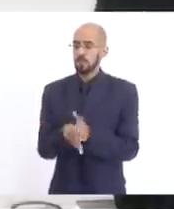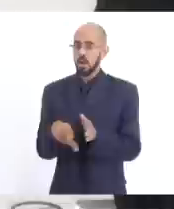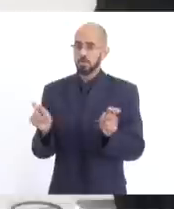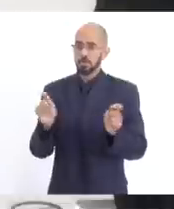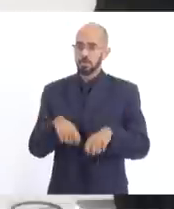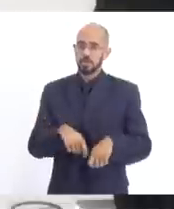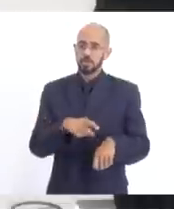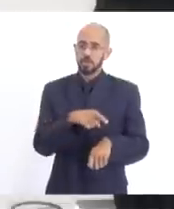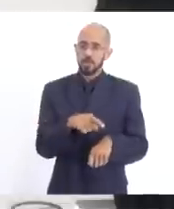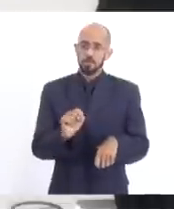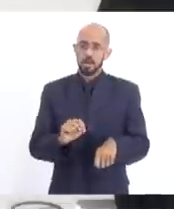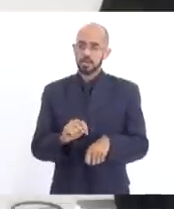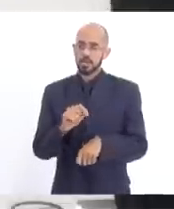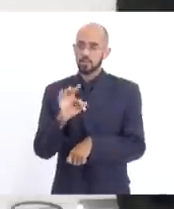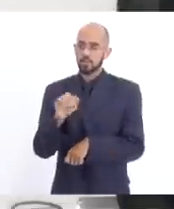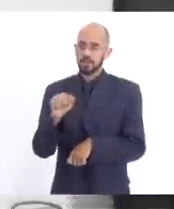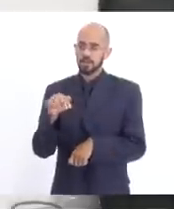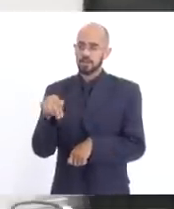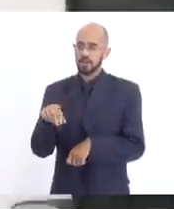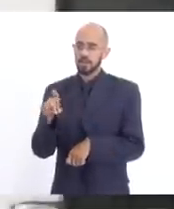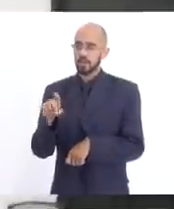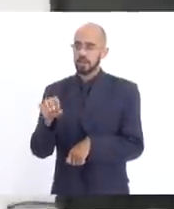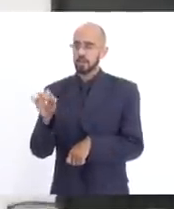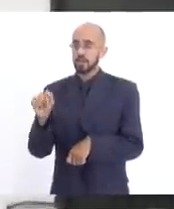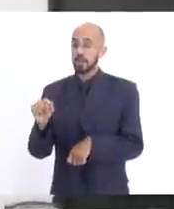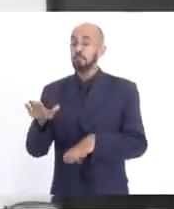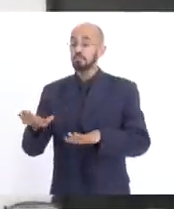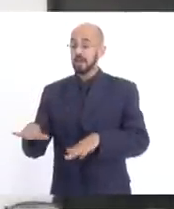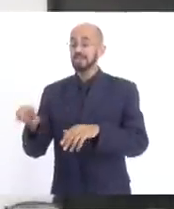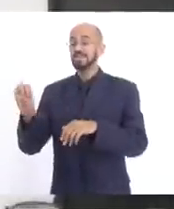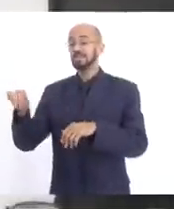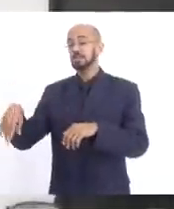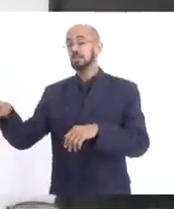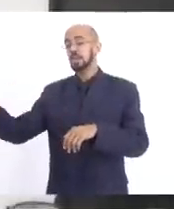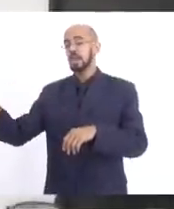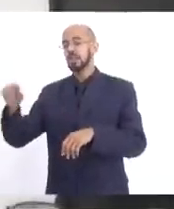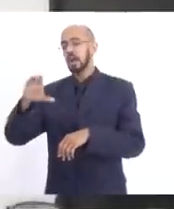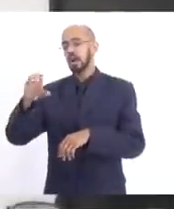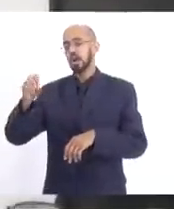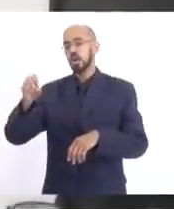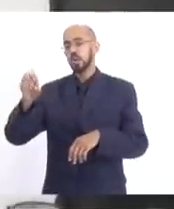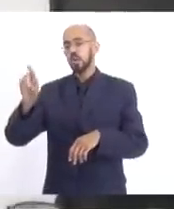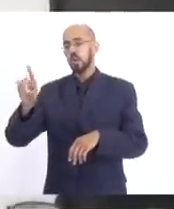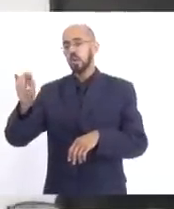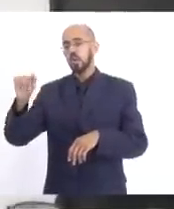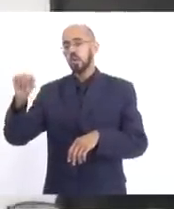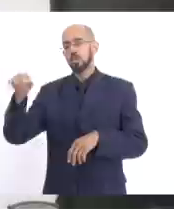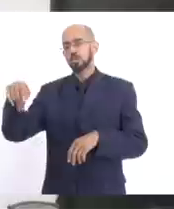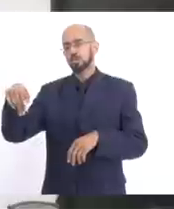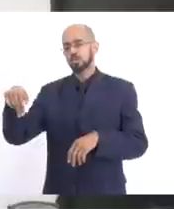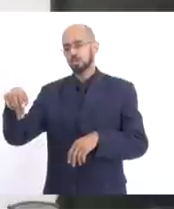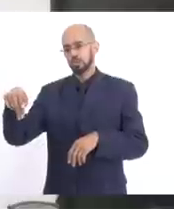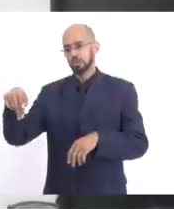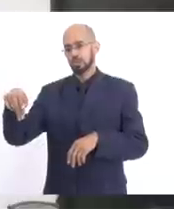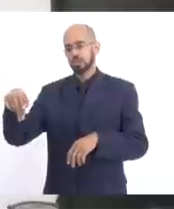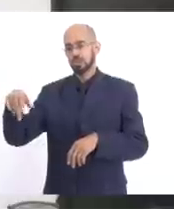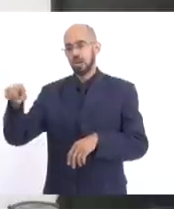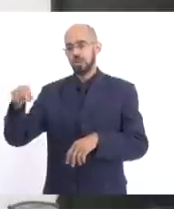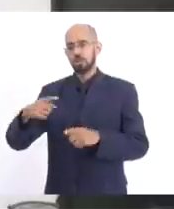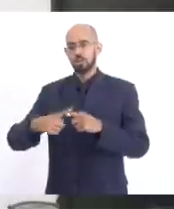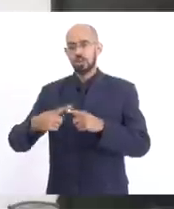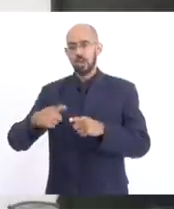Codim, como verificar a quantidade de funcionários, entre outros. A fazenda, ela tem como a sua principal